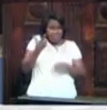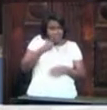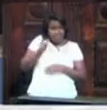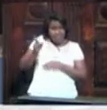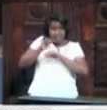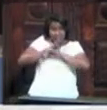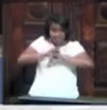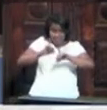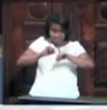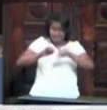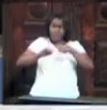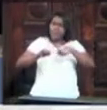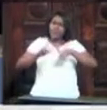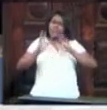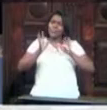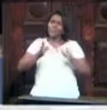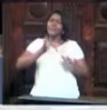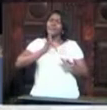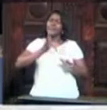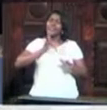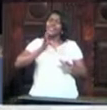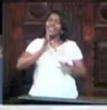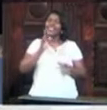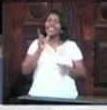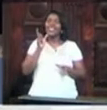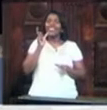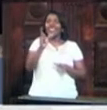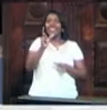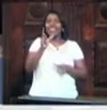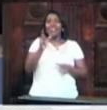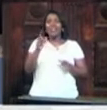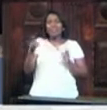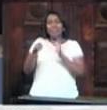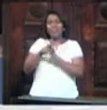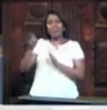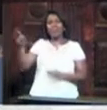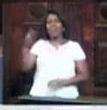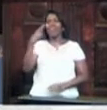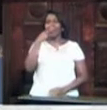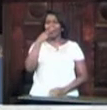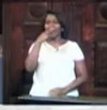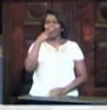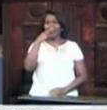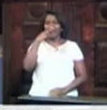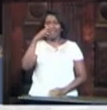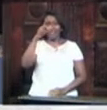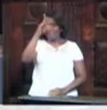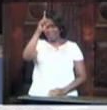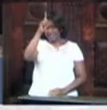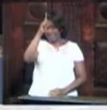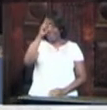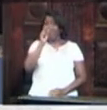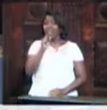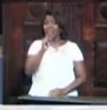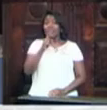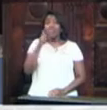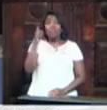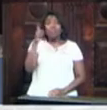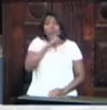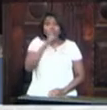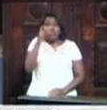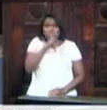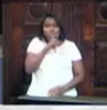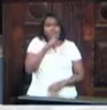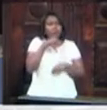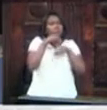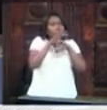Já conhecemos aquela expressão nazista que diz: uma mentira contada